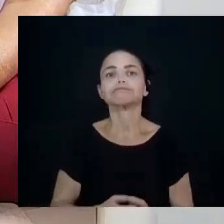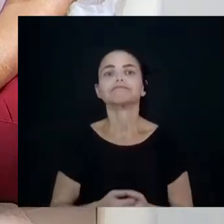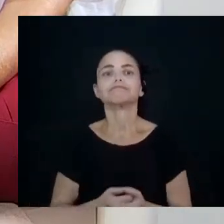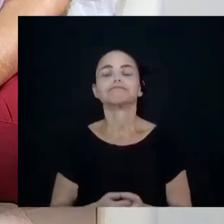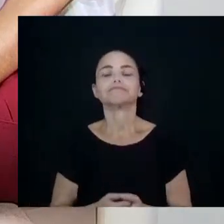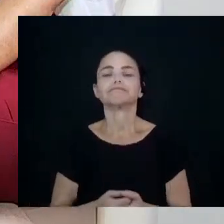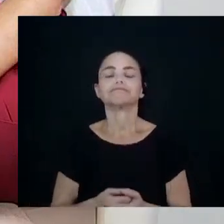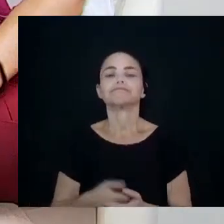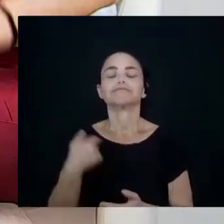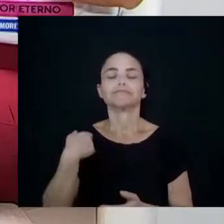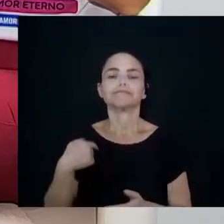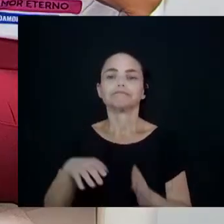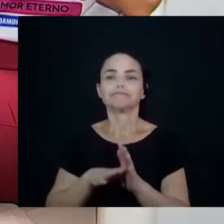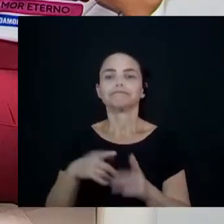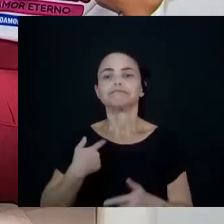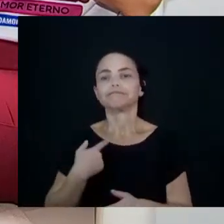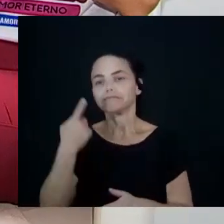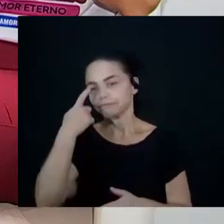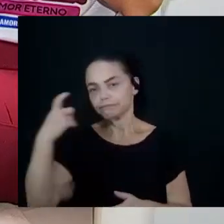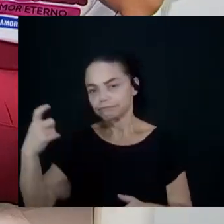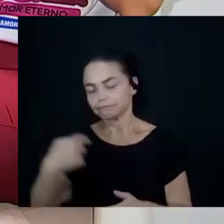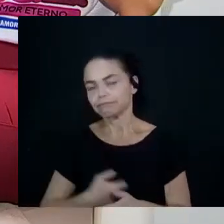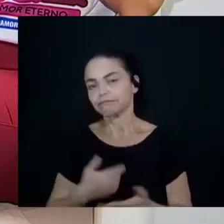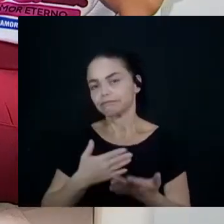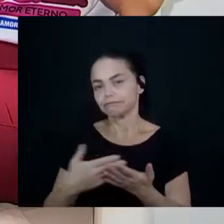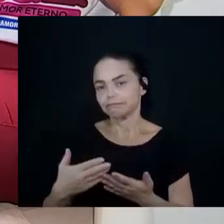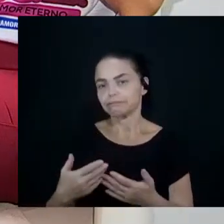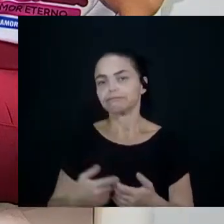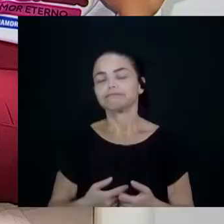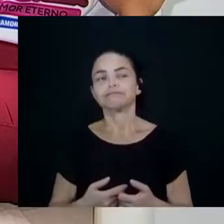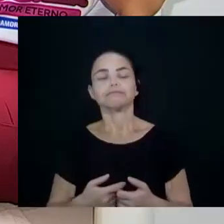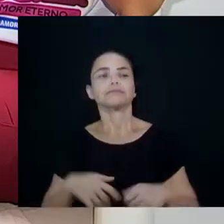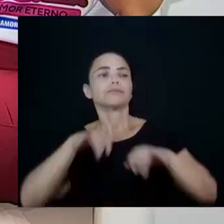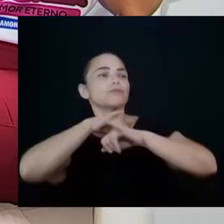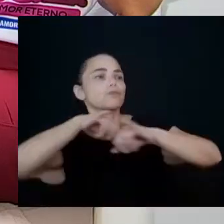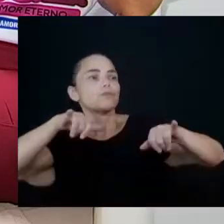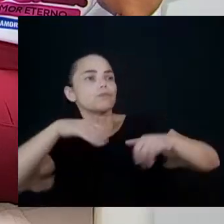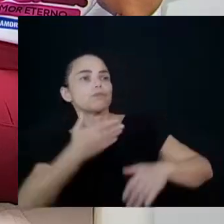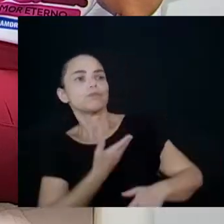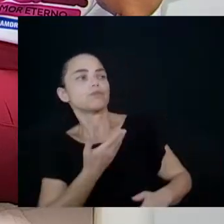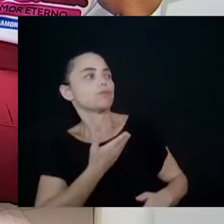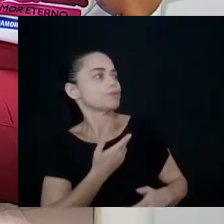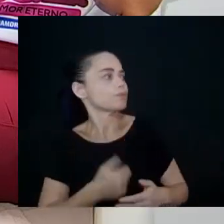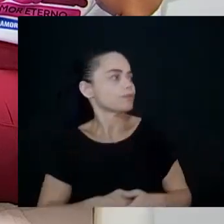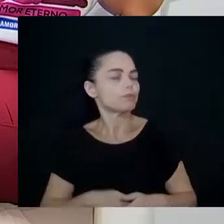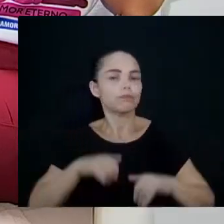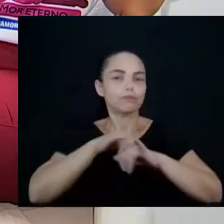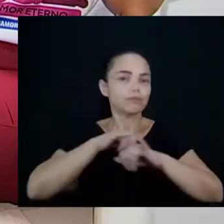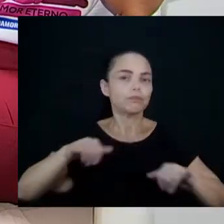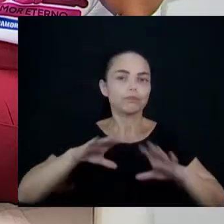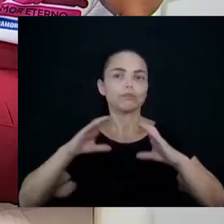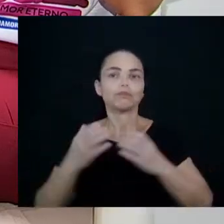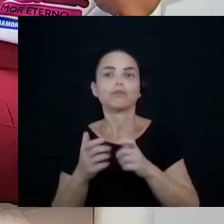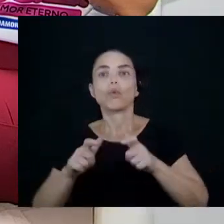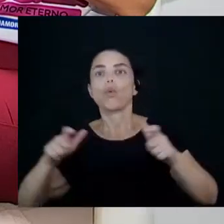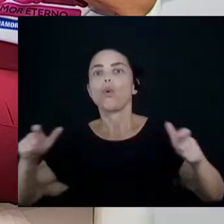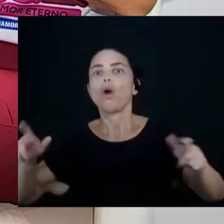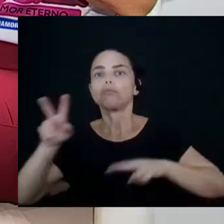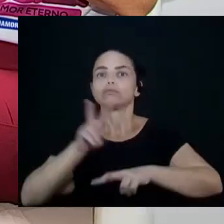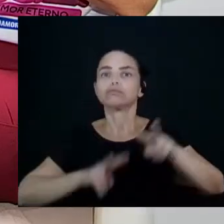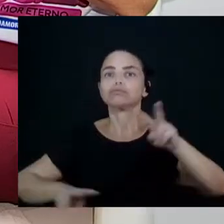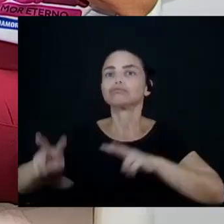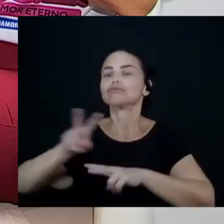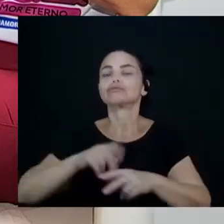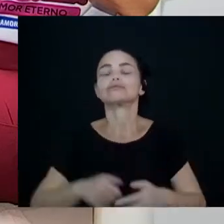chegar aqui? É muito interessante, porque no começo era bem assim, o boca a boca mesmo, né? Depois a comunidade foi ganhando uma visibilidade, até mesmo nas